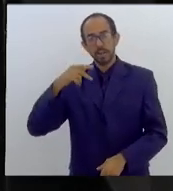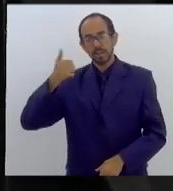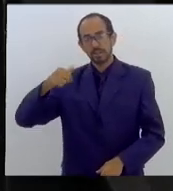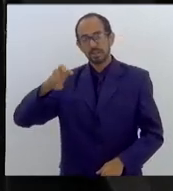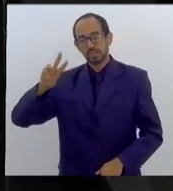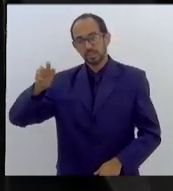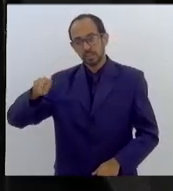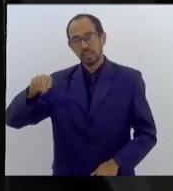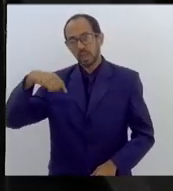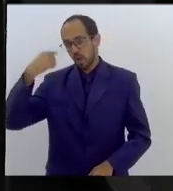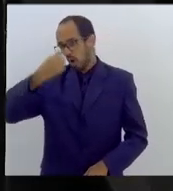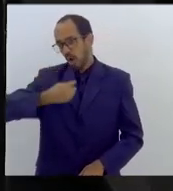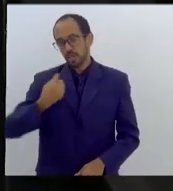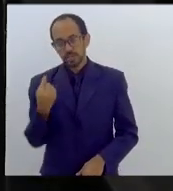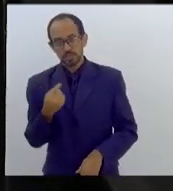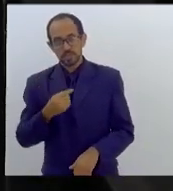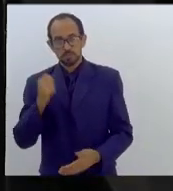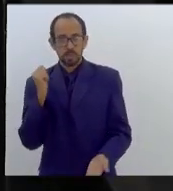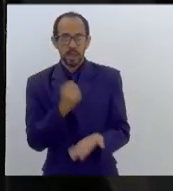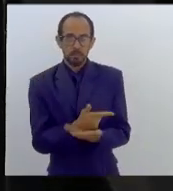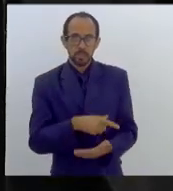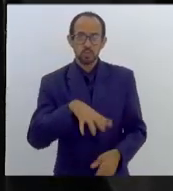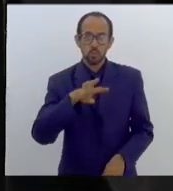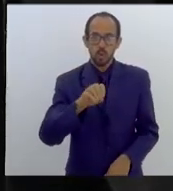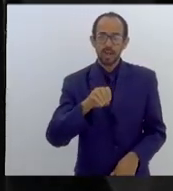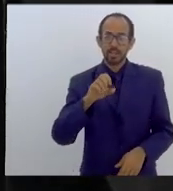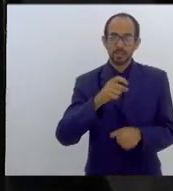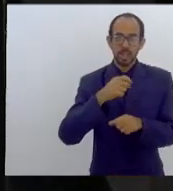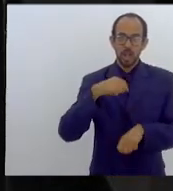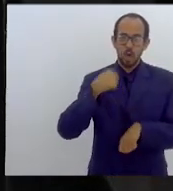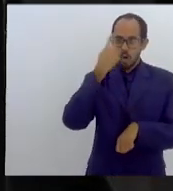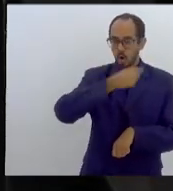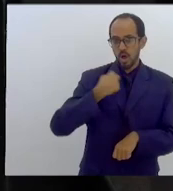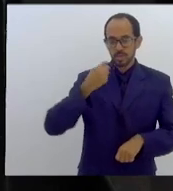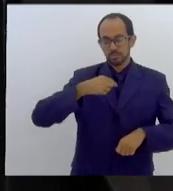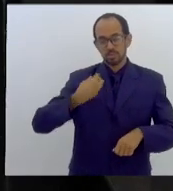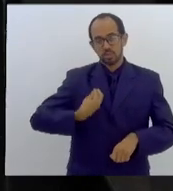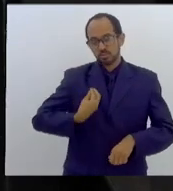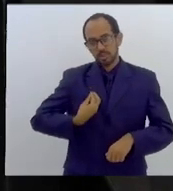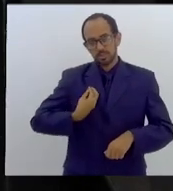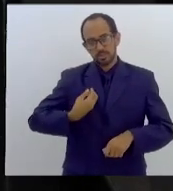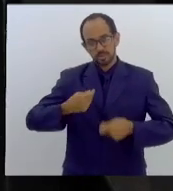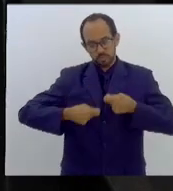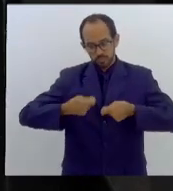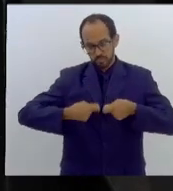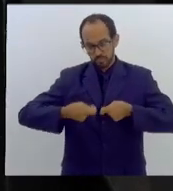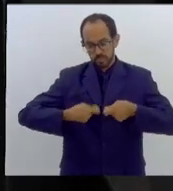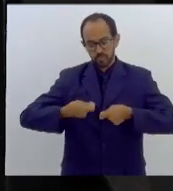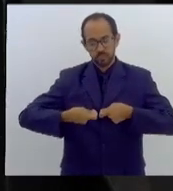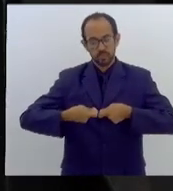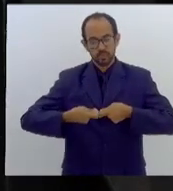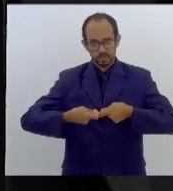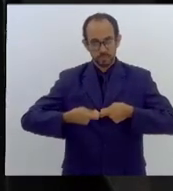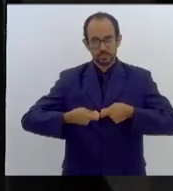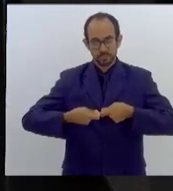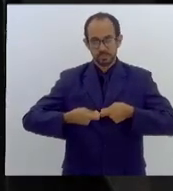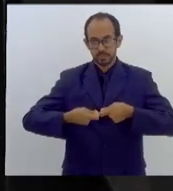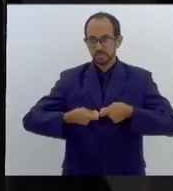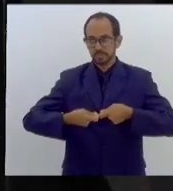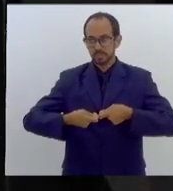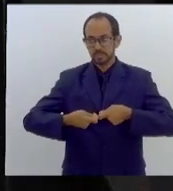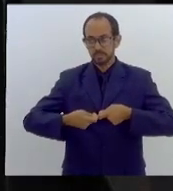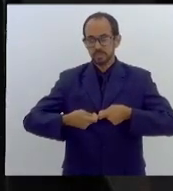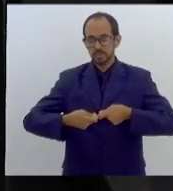de 40 horas para profissionais da educação que participam das equipes de gestão das escolas estaduais, enquanto